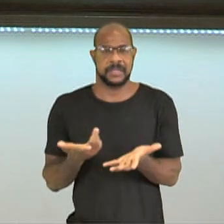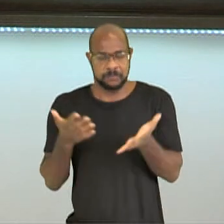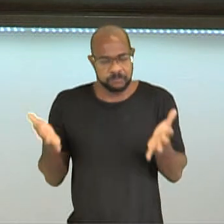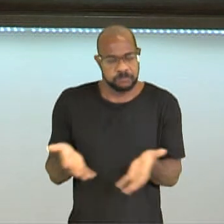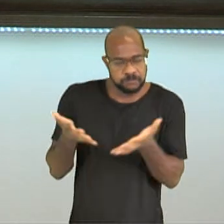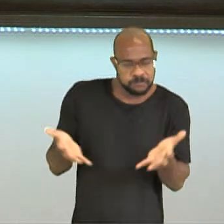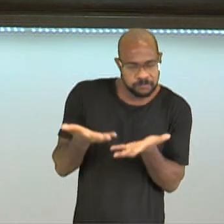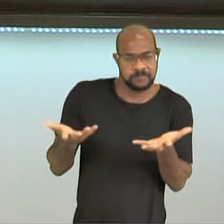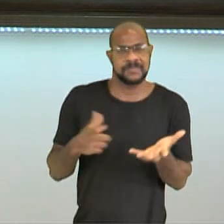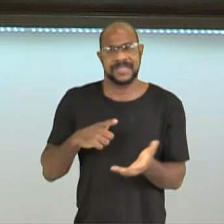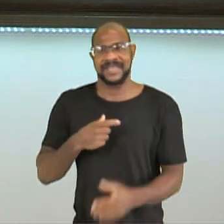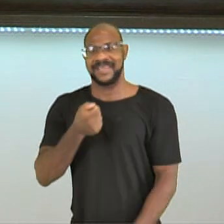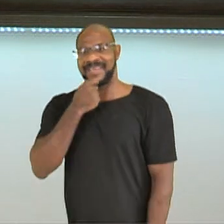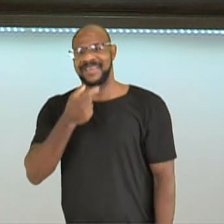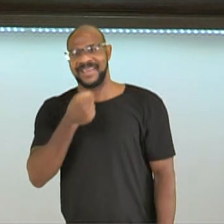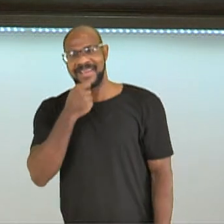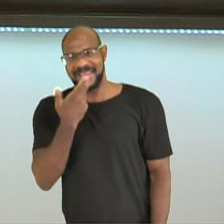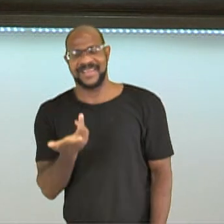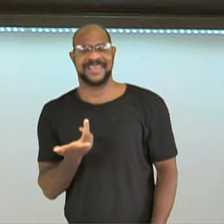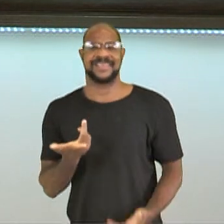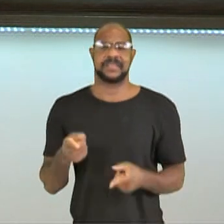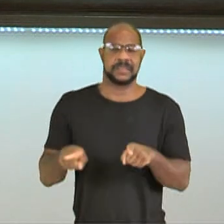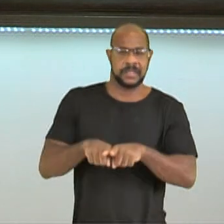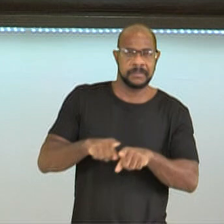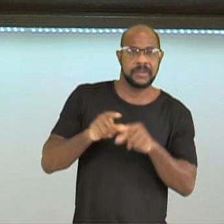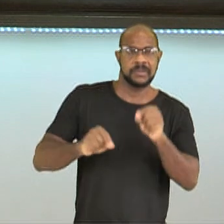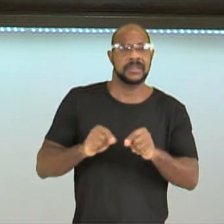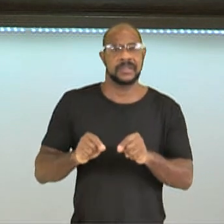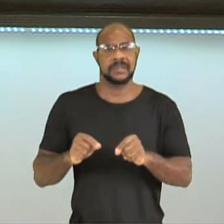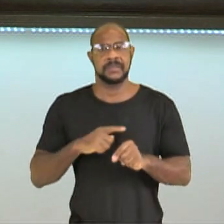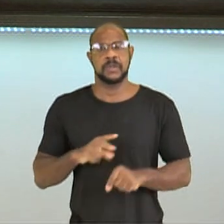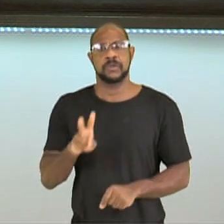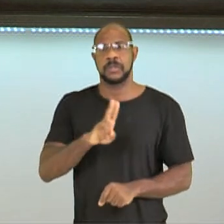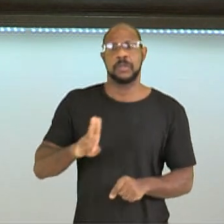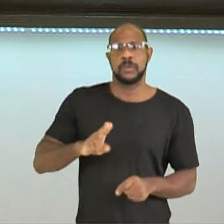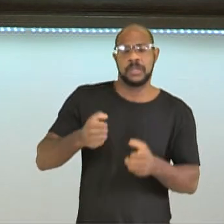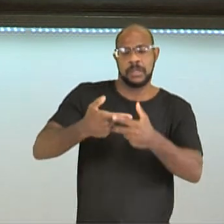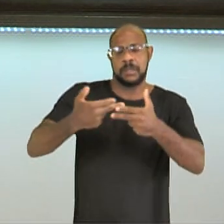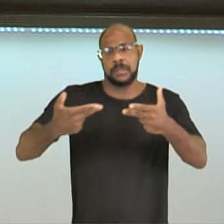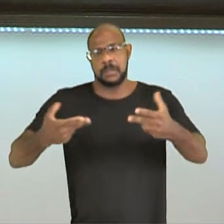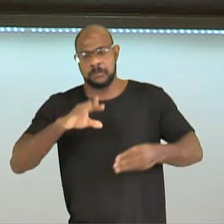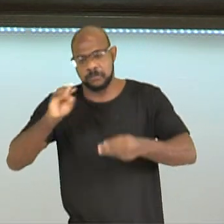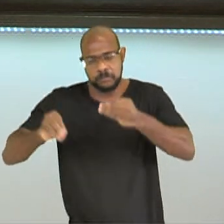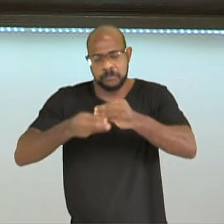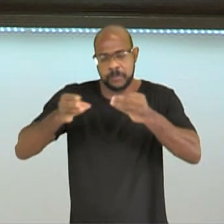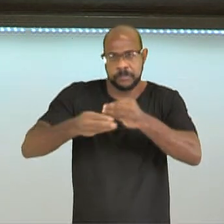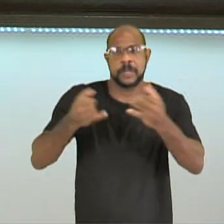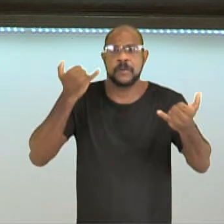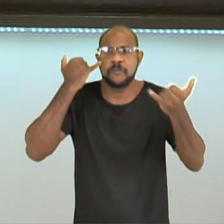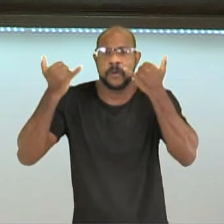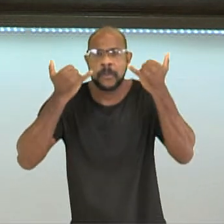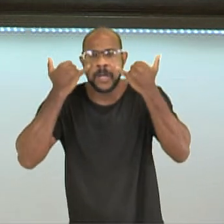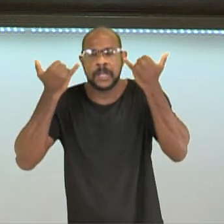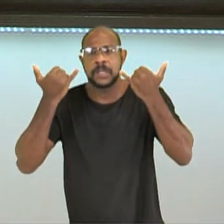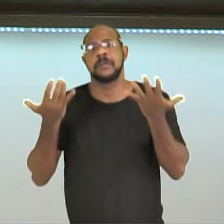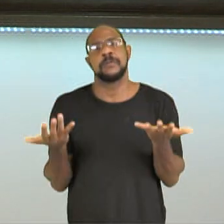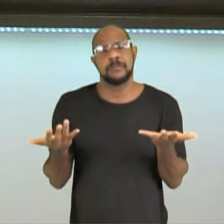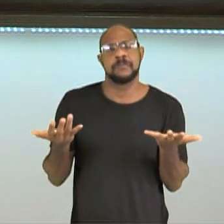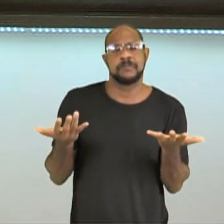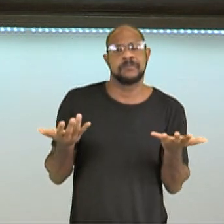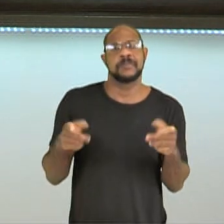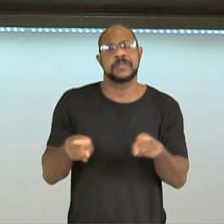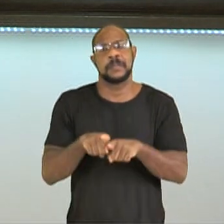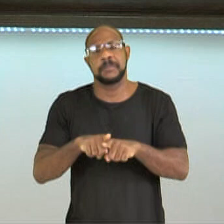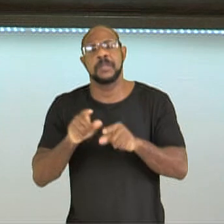mais graça, deixar a história mais engraçada, ele utiliza elementos, ele inclui informações, elementos e